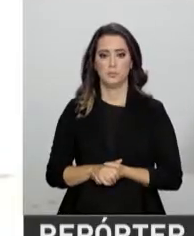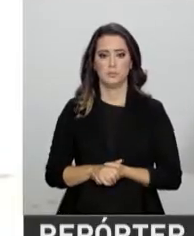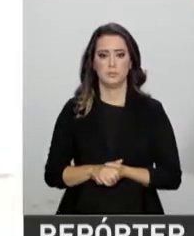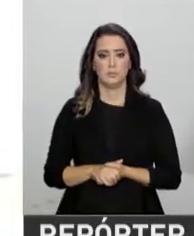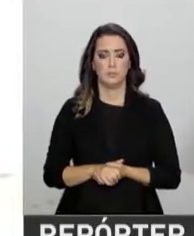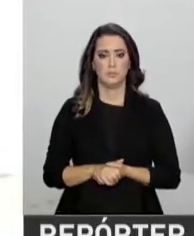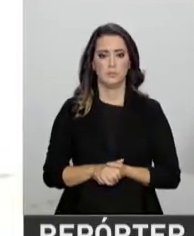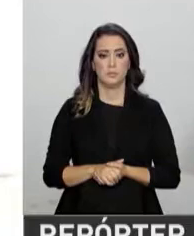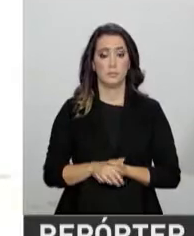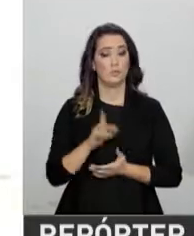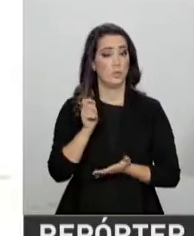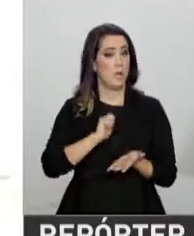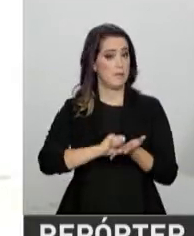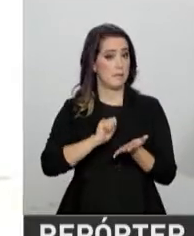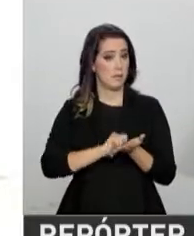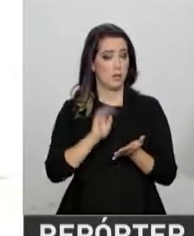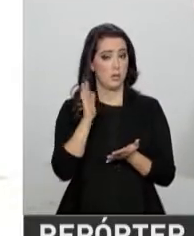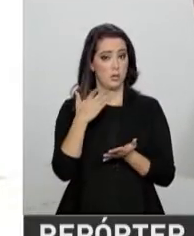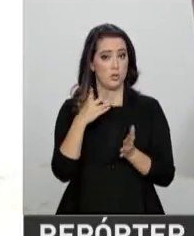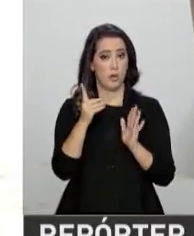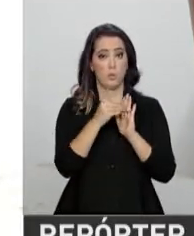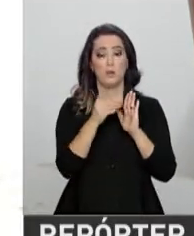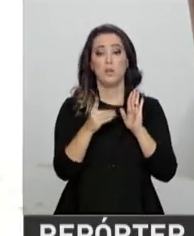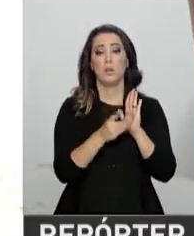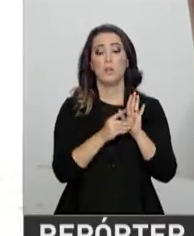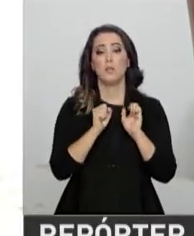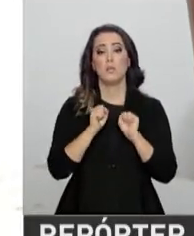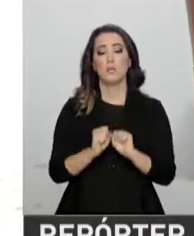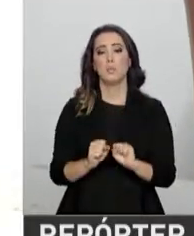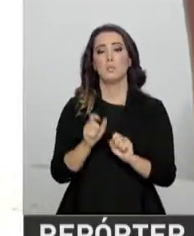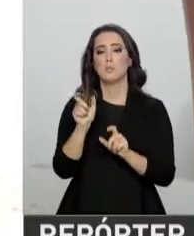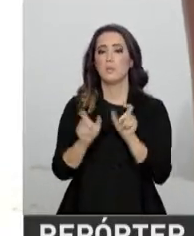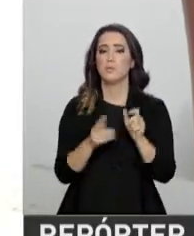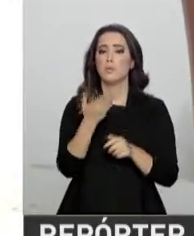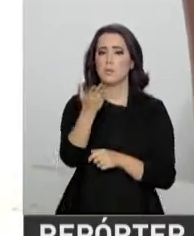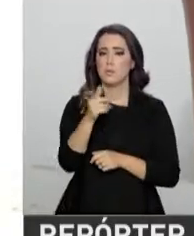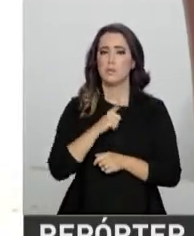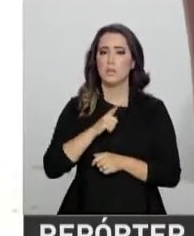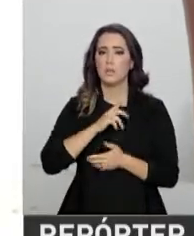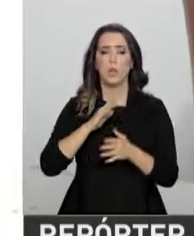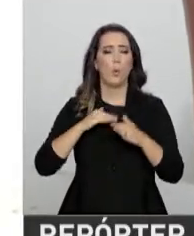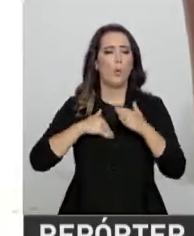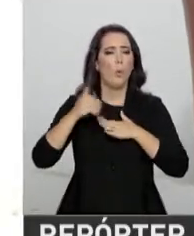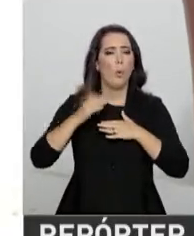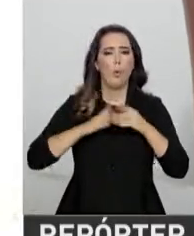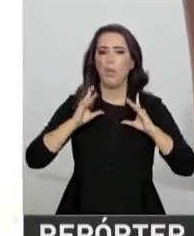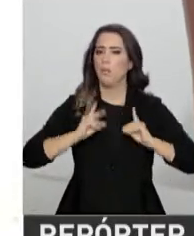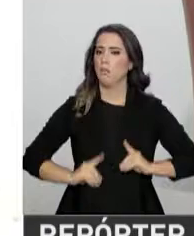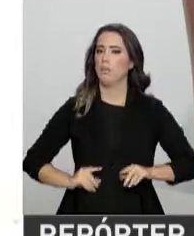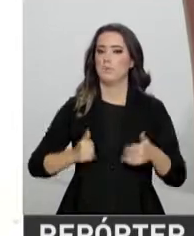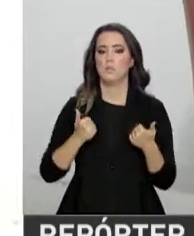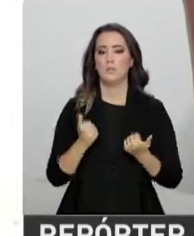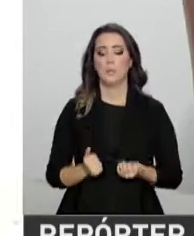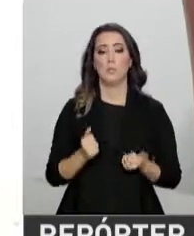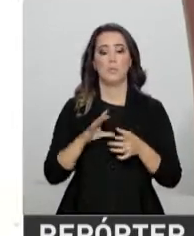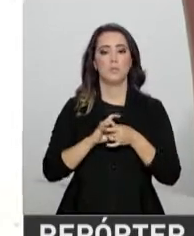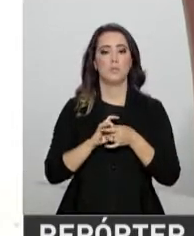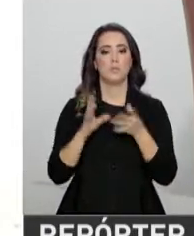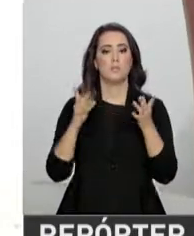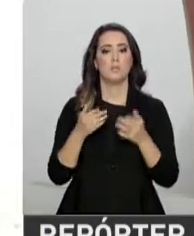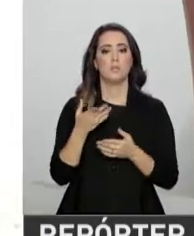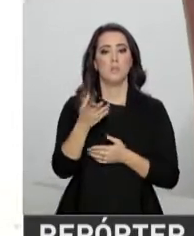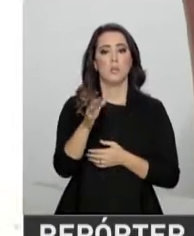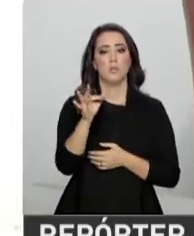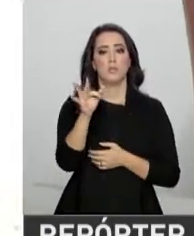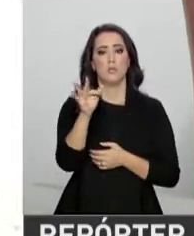acabei de assinar um decreto que permite que você tem alguma deficiência possa liberar o